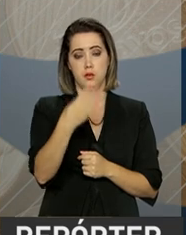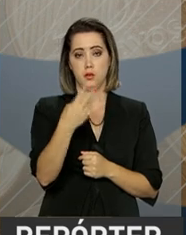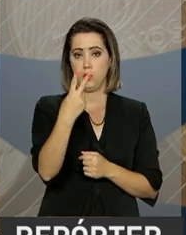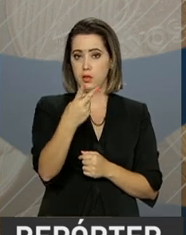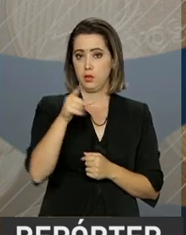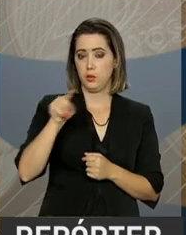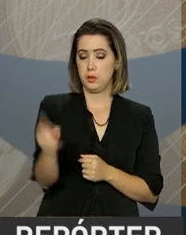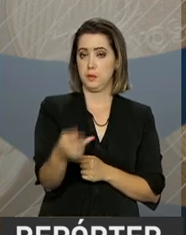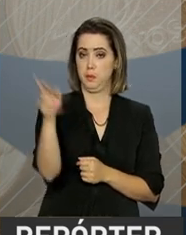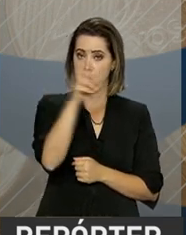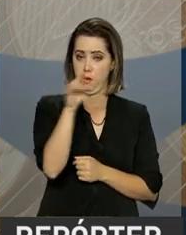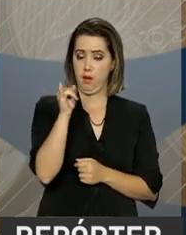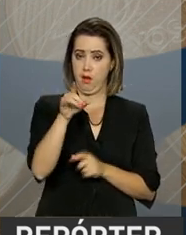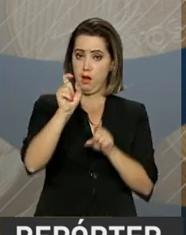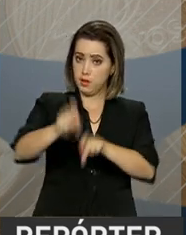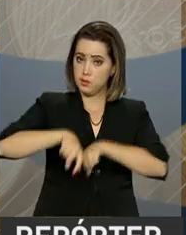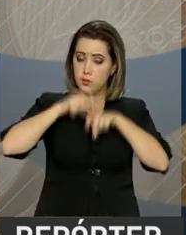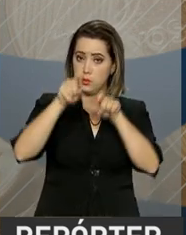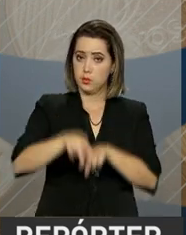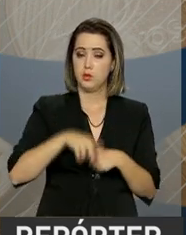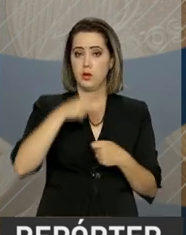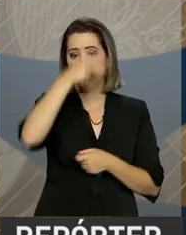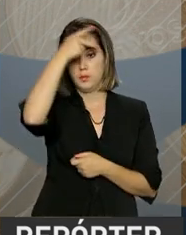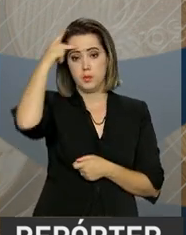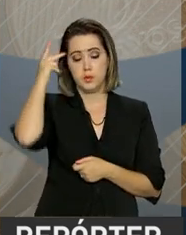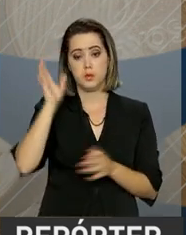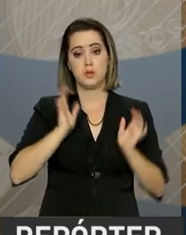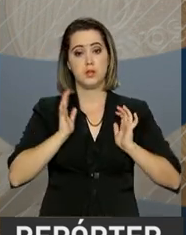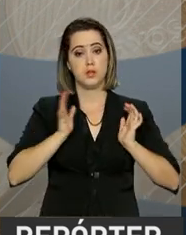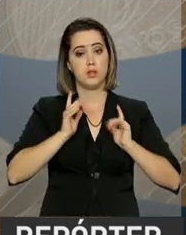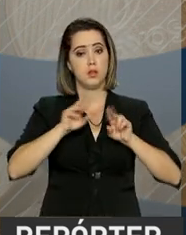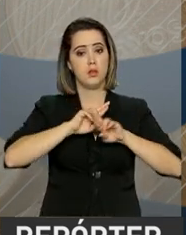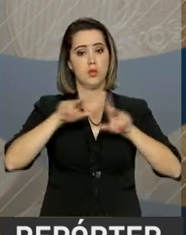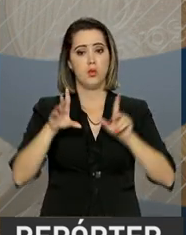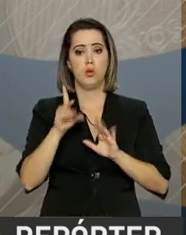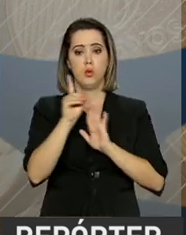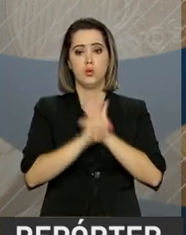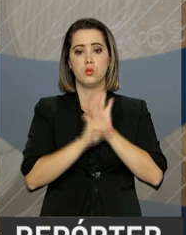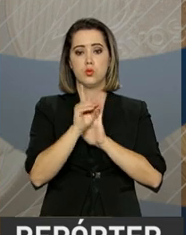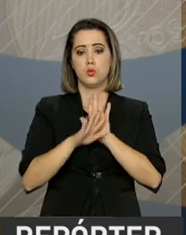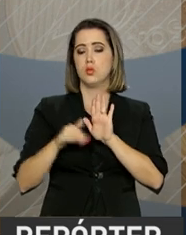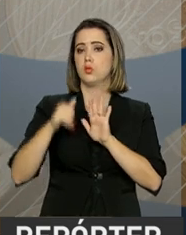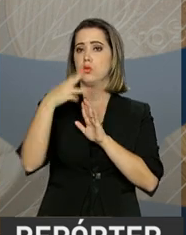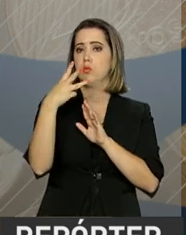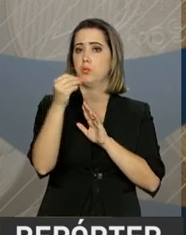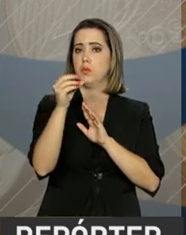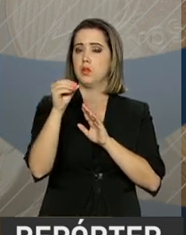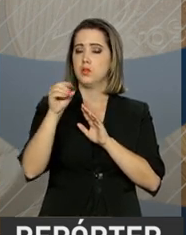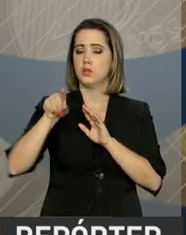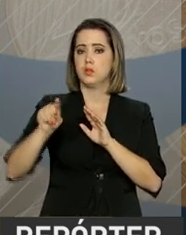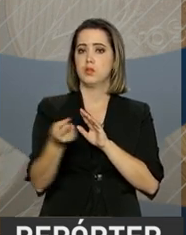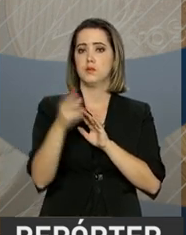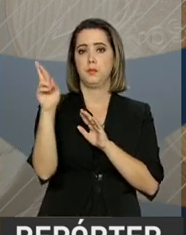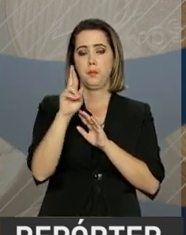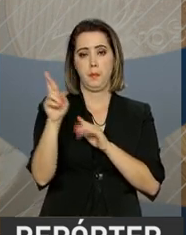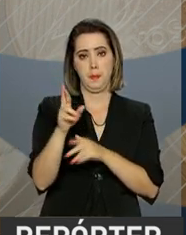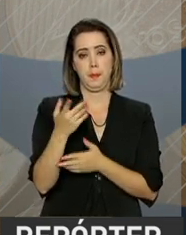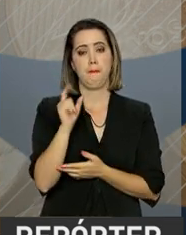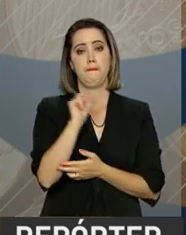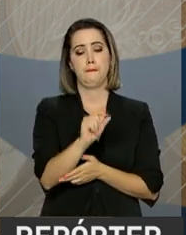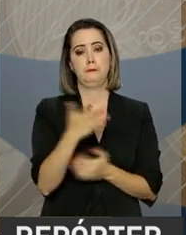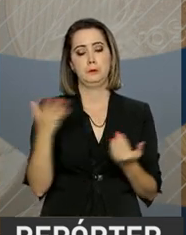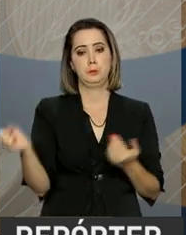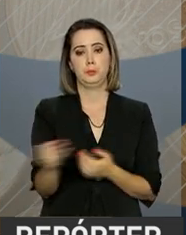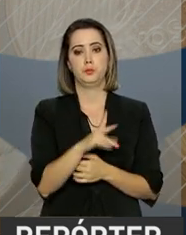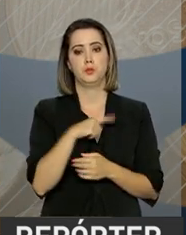atividade rural, proprietários de bens ou direitos acima de R$ 300.000. Entre as novidades deste